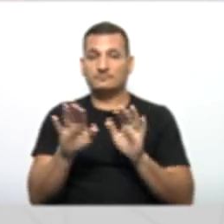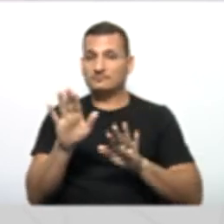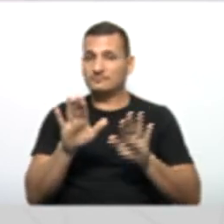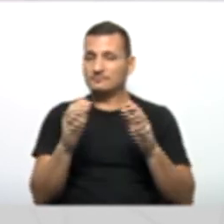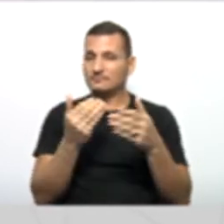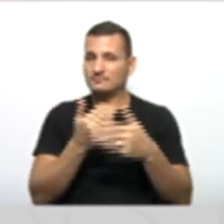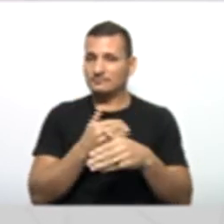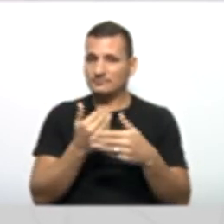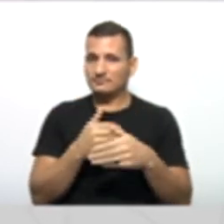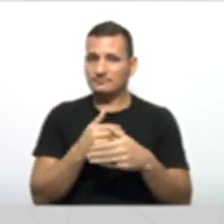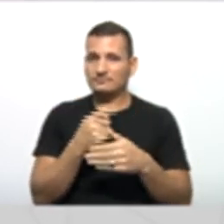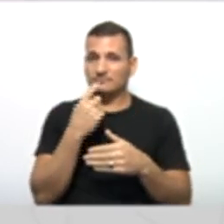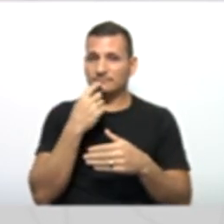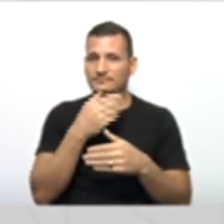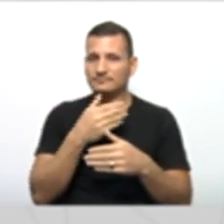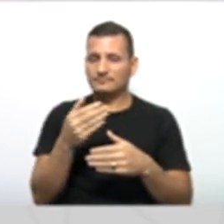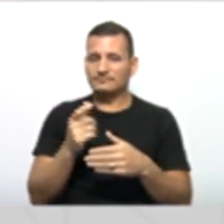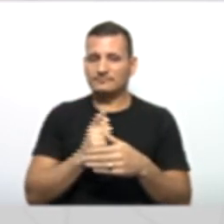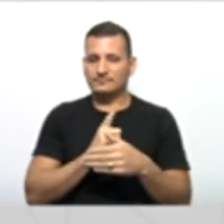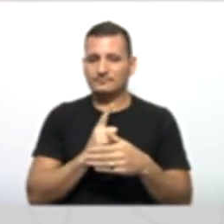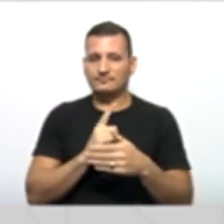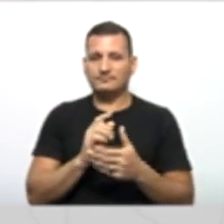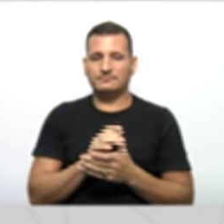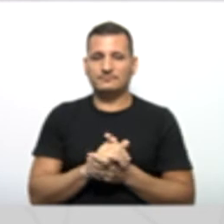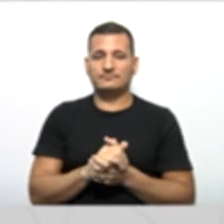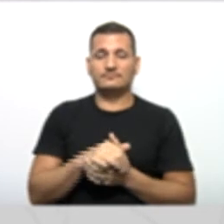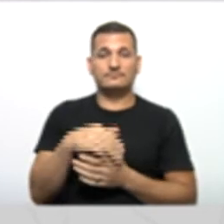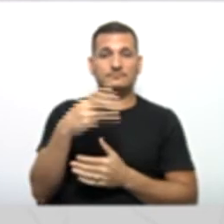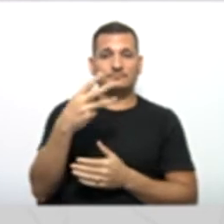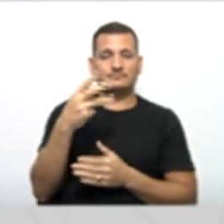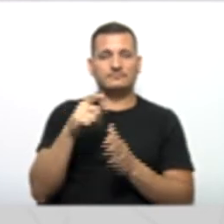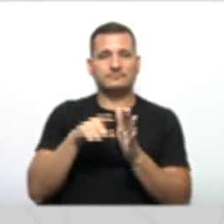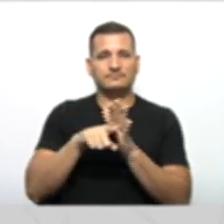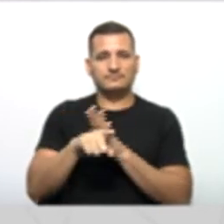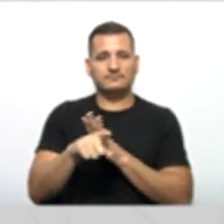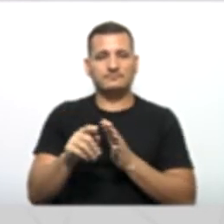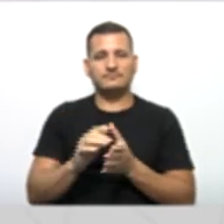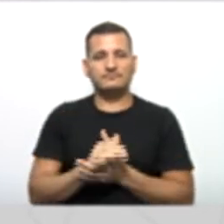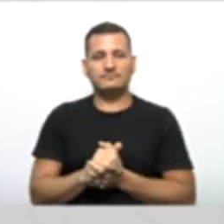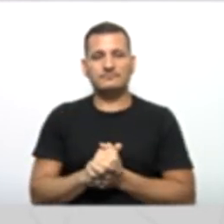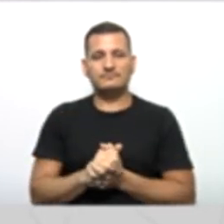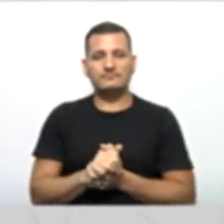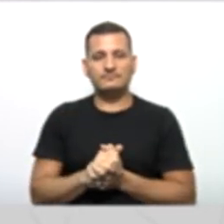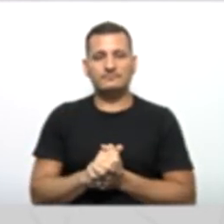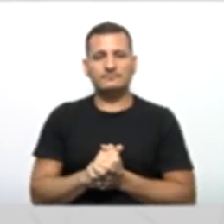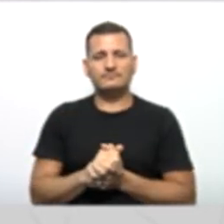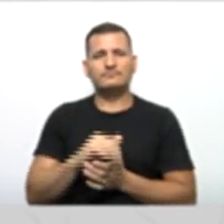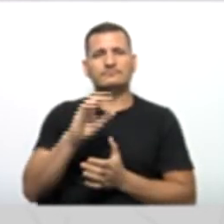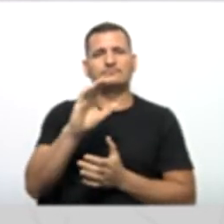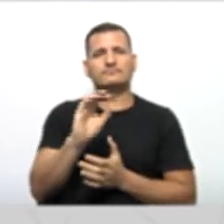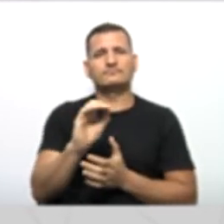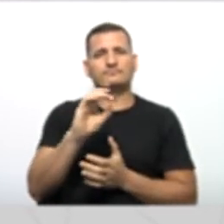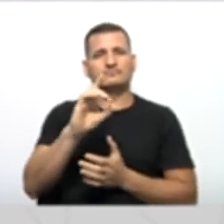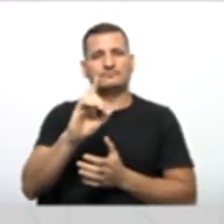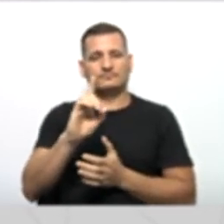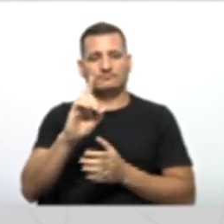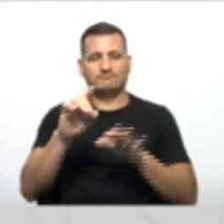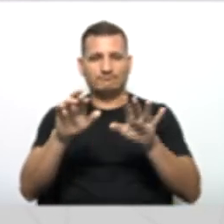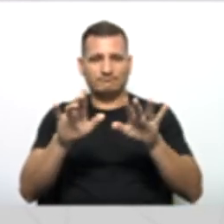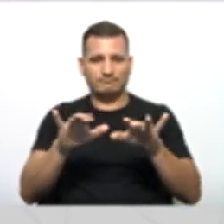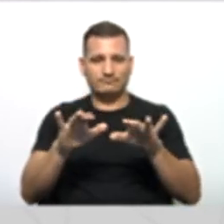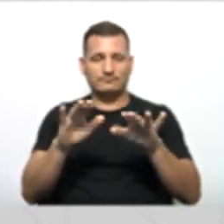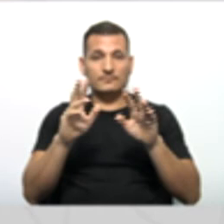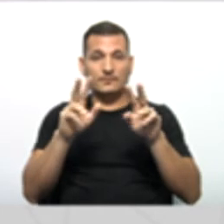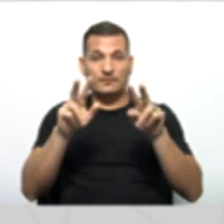prova em que está chegando questão número 3 observe o código abaixo você